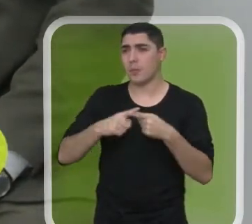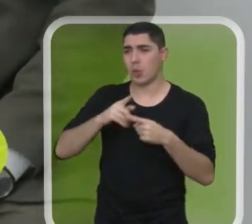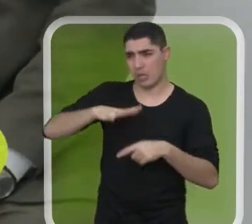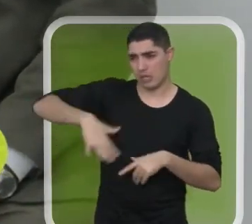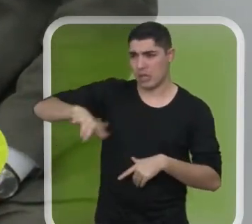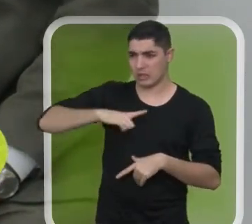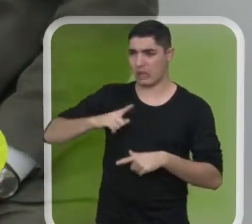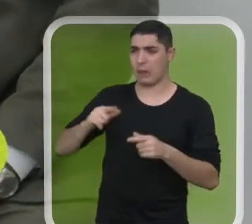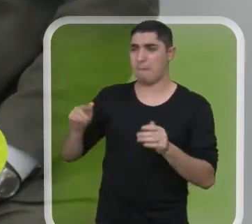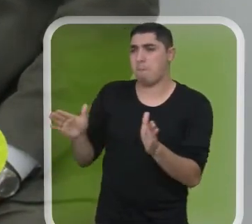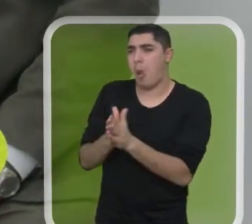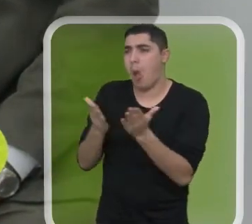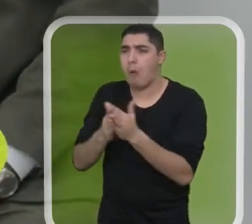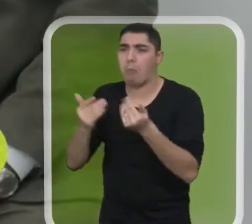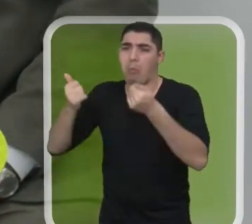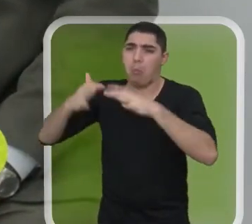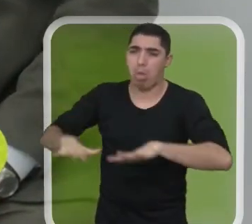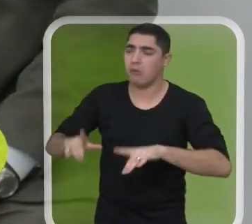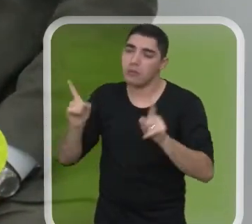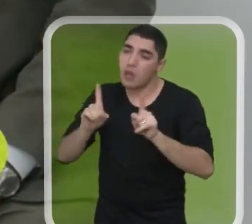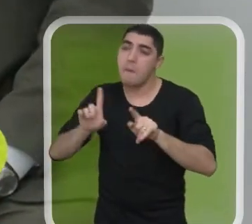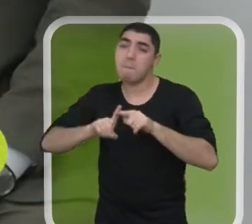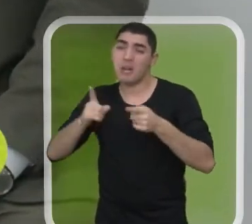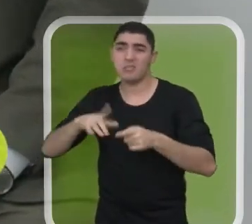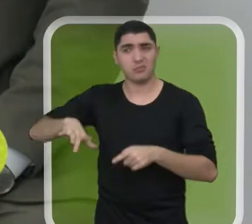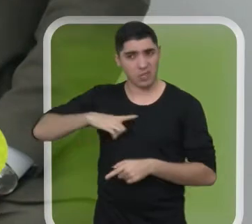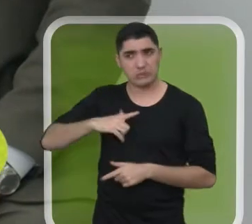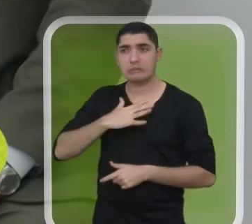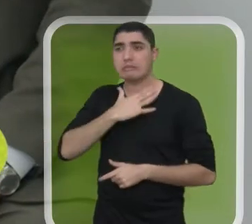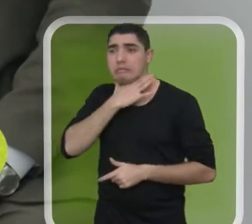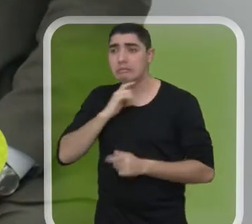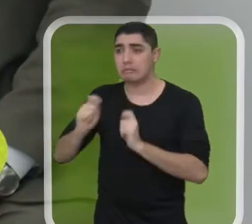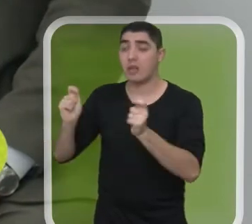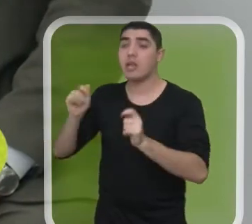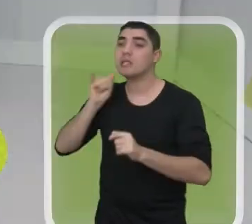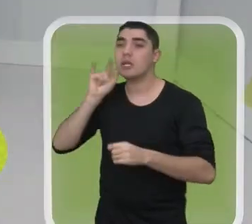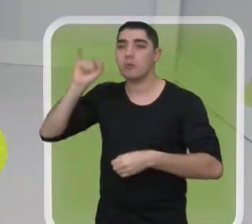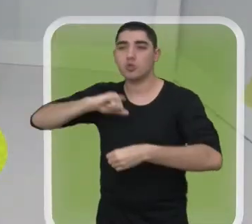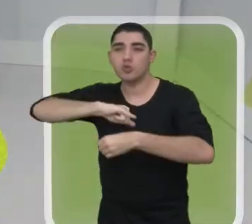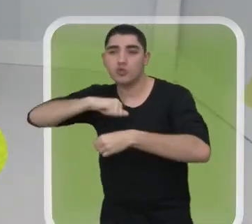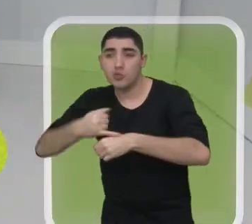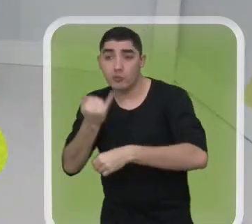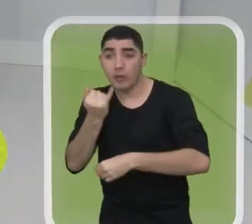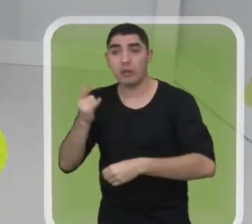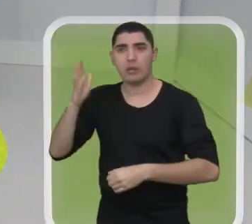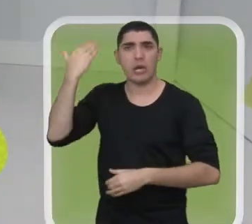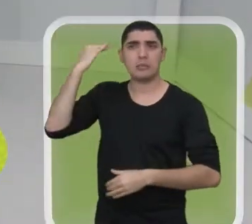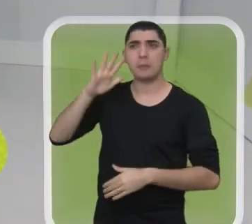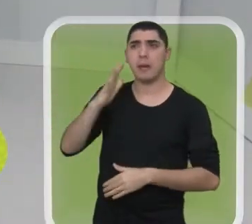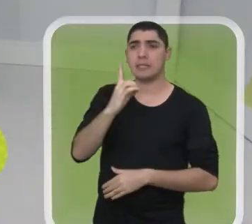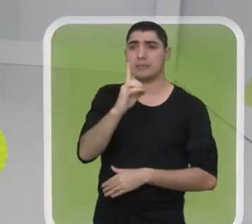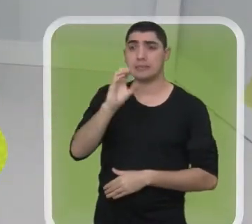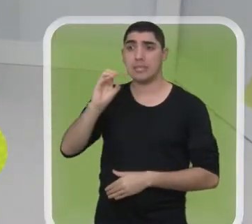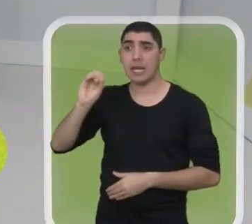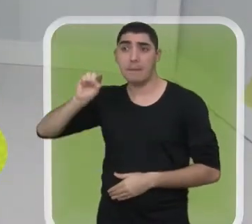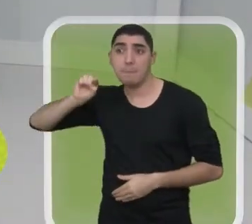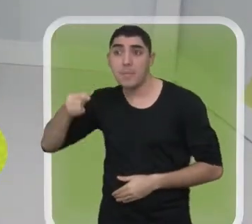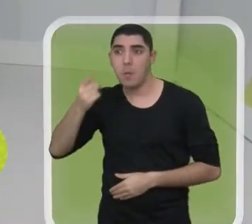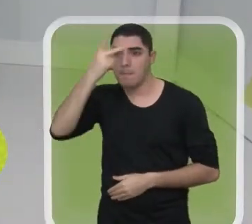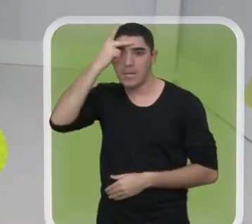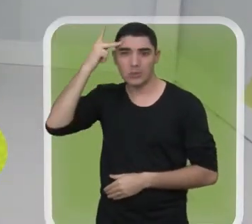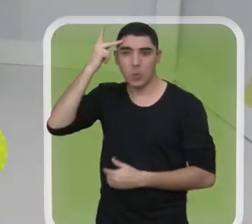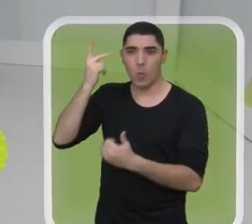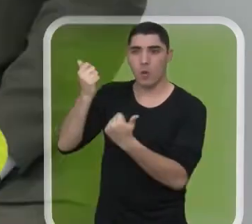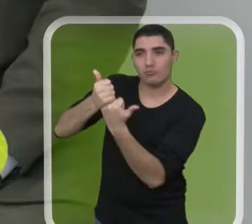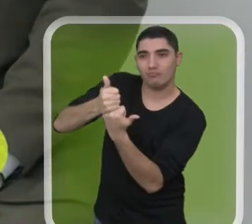estão com muitas dificuldades financeiras. O Juventus, há 20 anos atrás, tinha mais de 100 mil sócios. Hoje, se tiver 2 mil, é